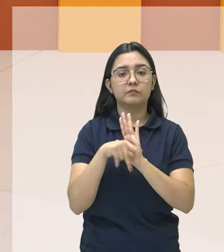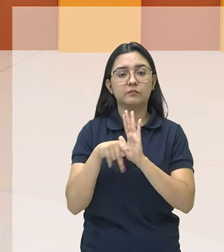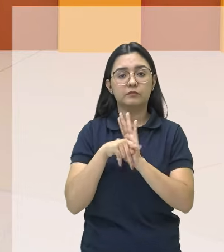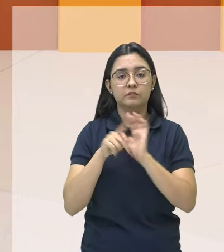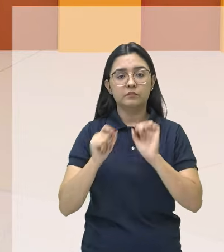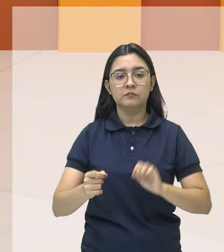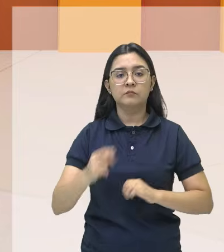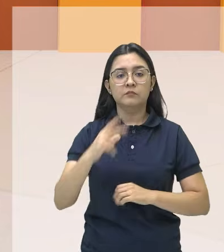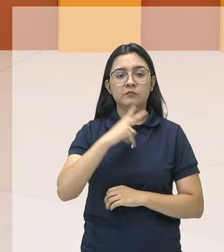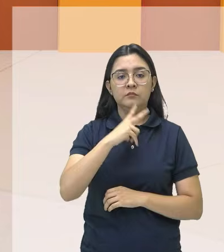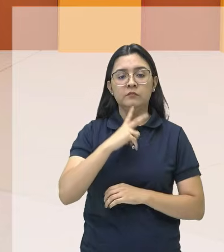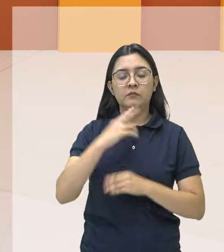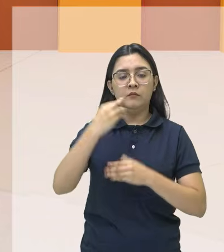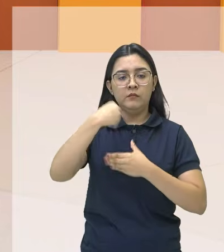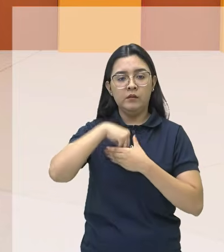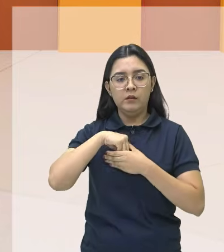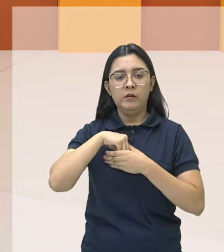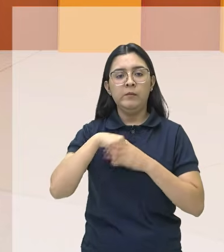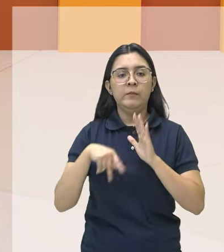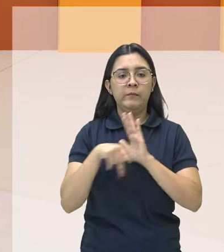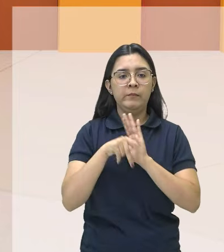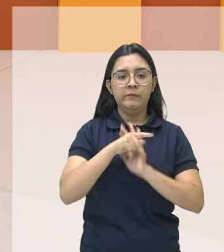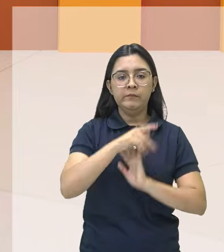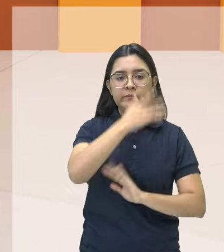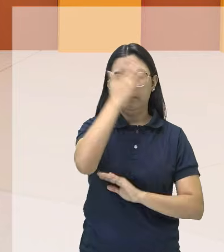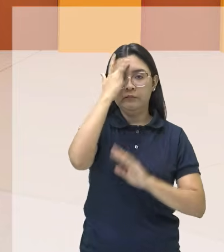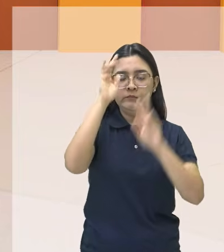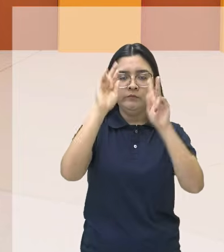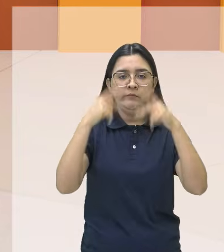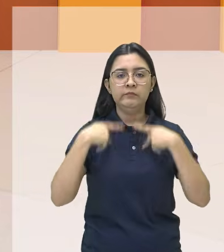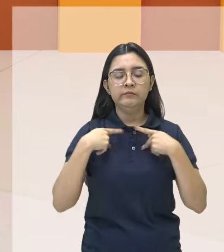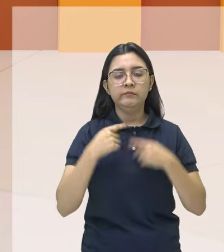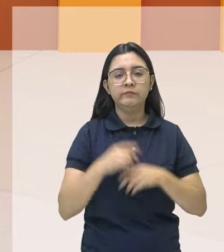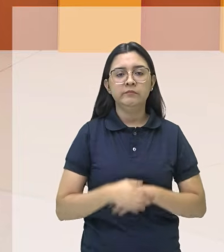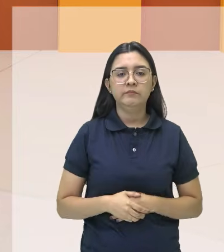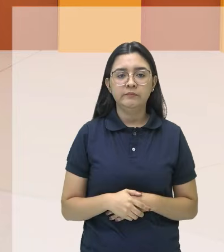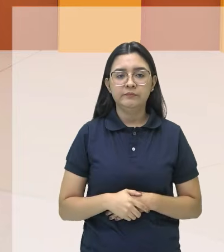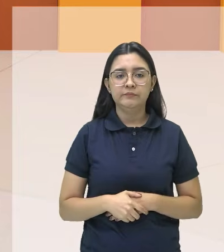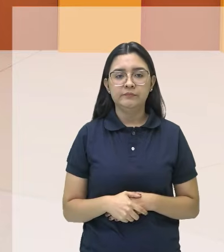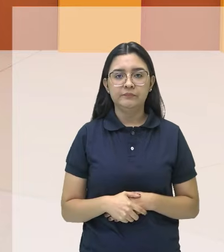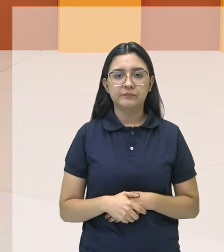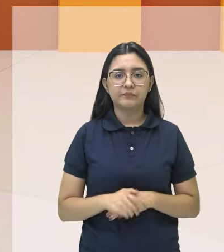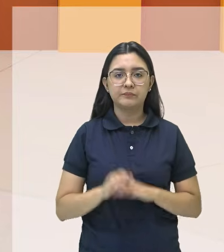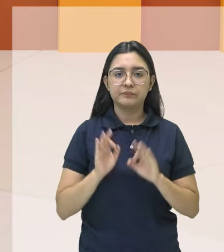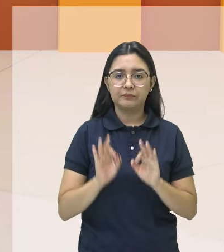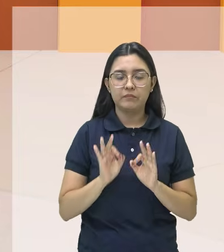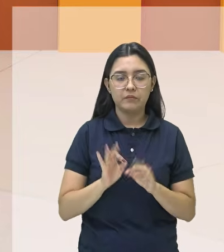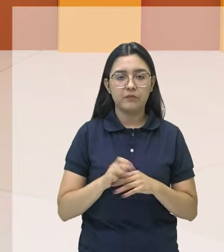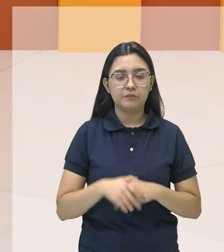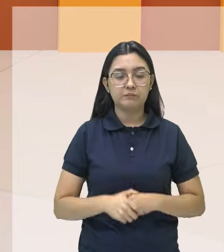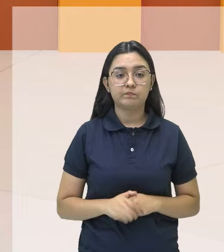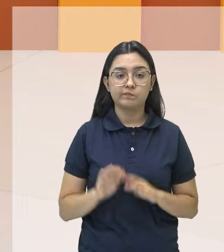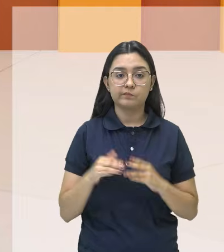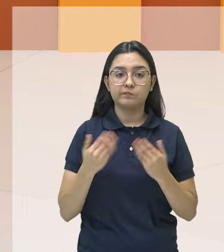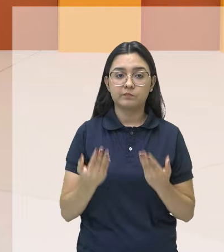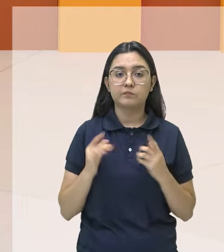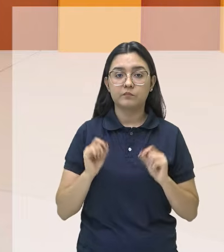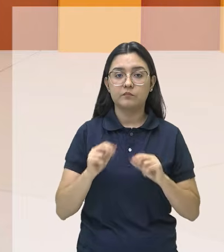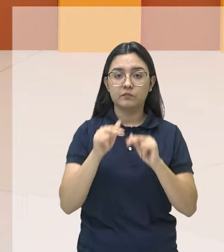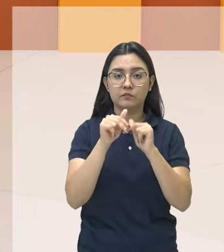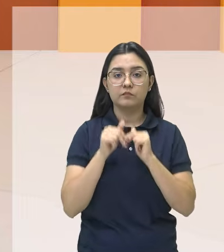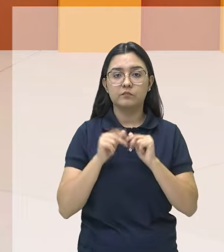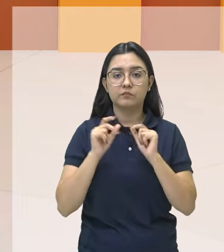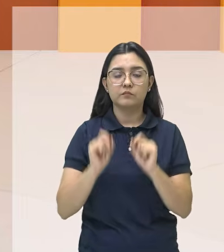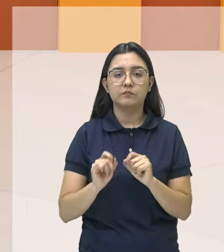condição subjetiva do sujeito que pensa. Tá bom? Então, é por isso